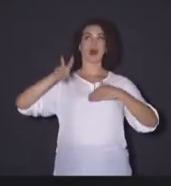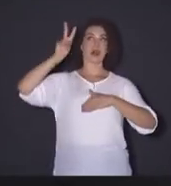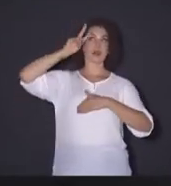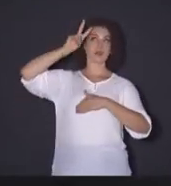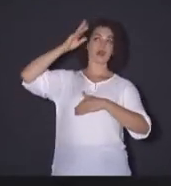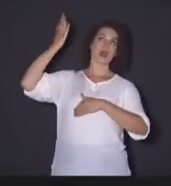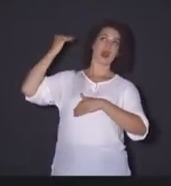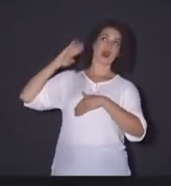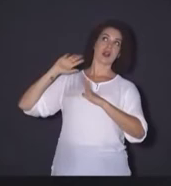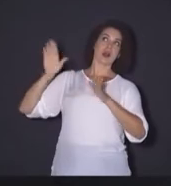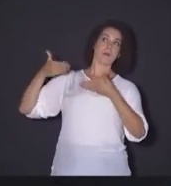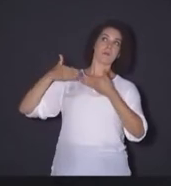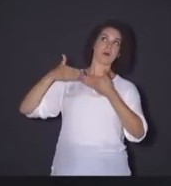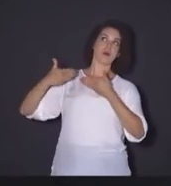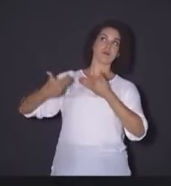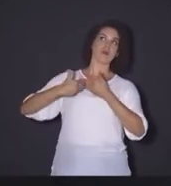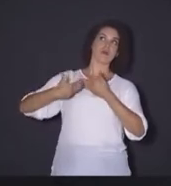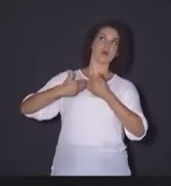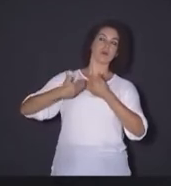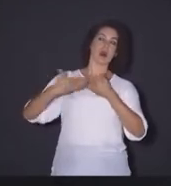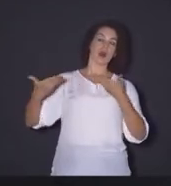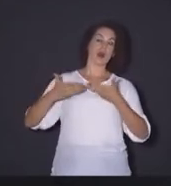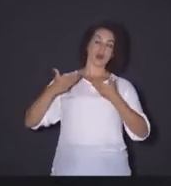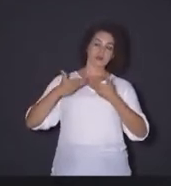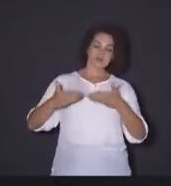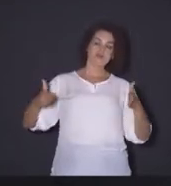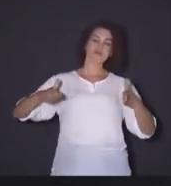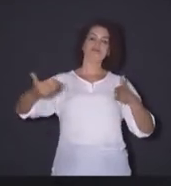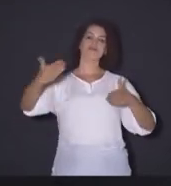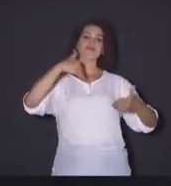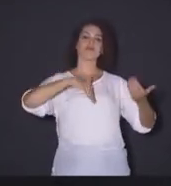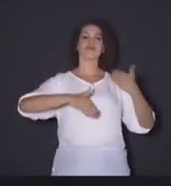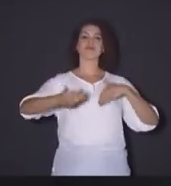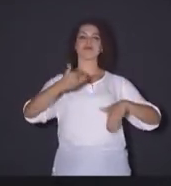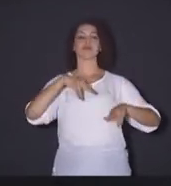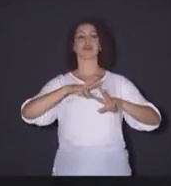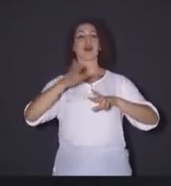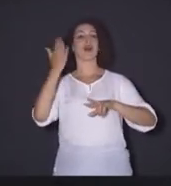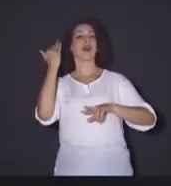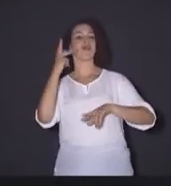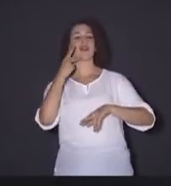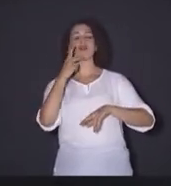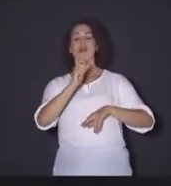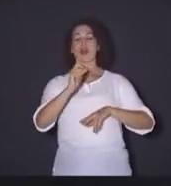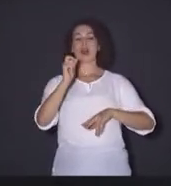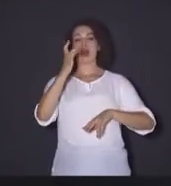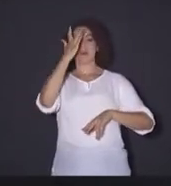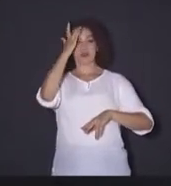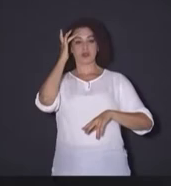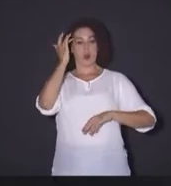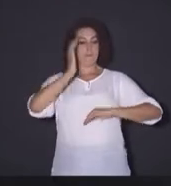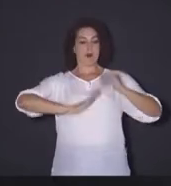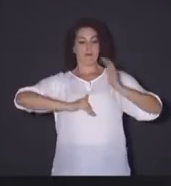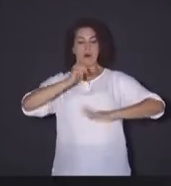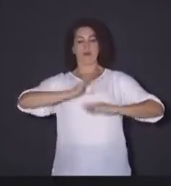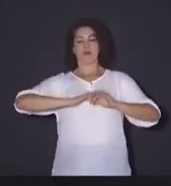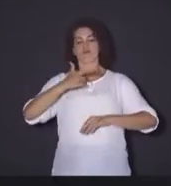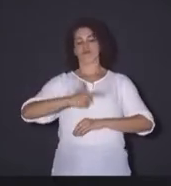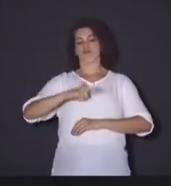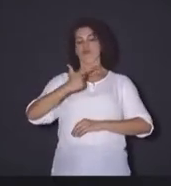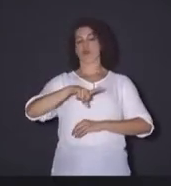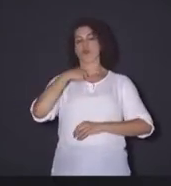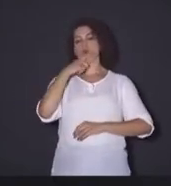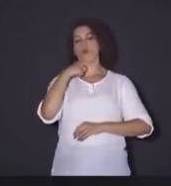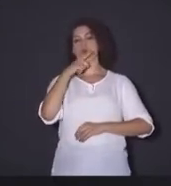as portas fechadas e o argumento que se utilizada que essas pessoas não tinham competência para entrar né a universidade supostamente